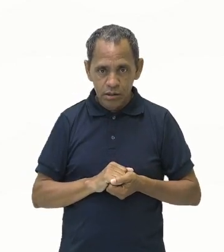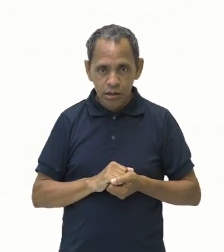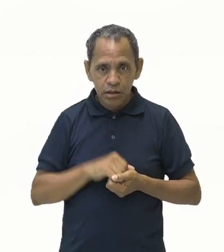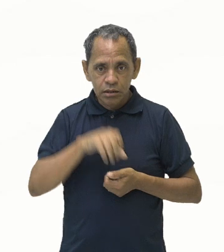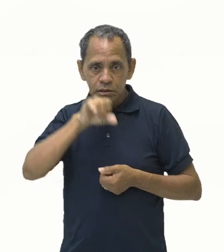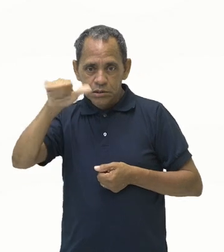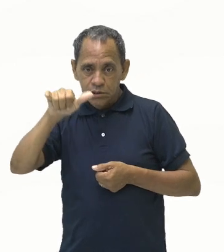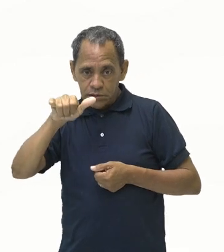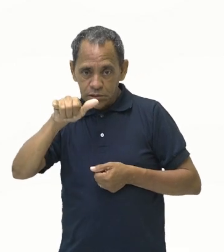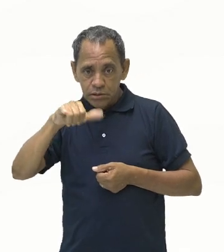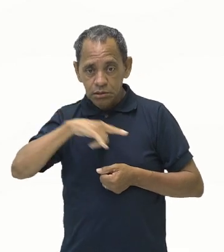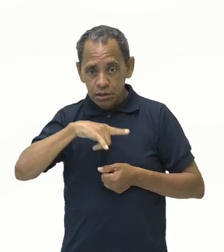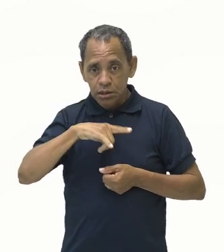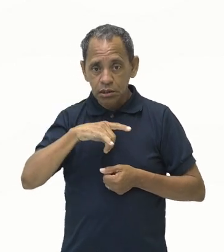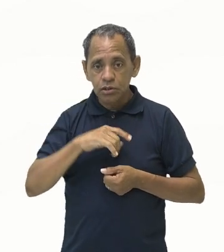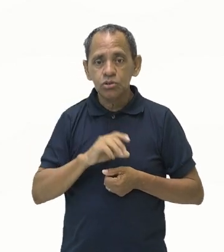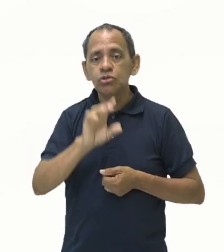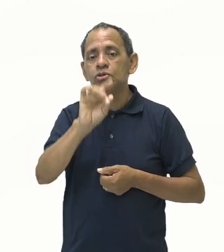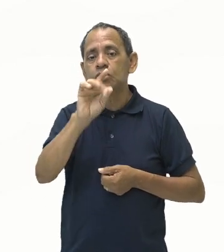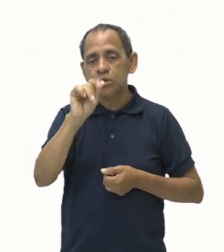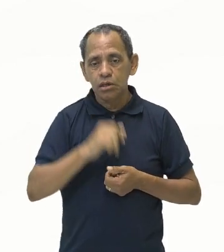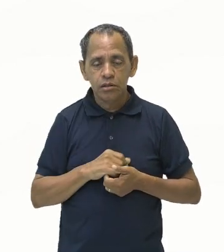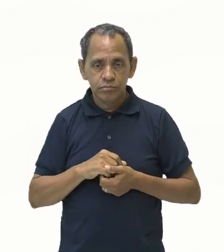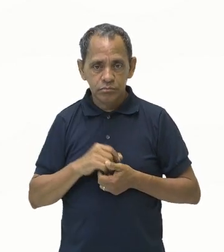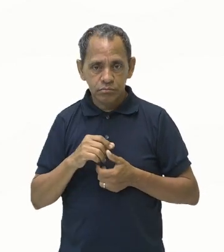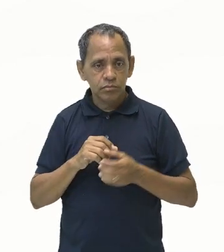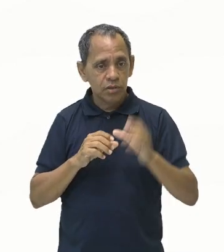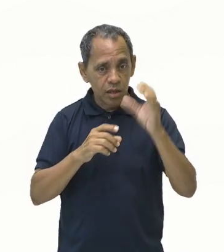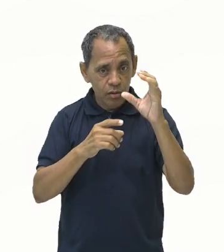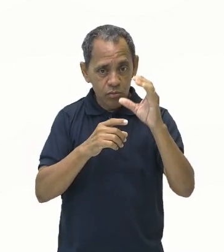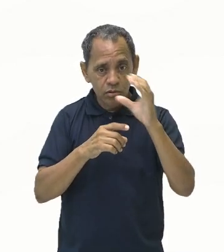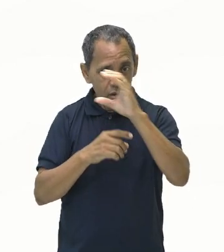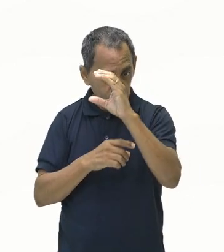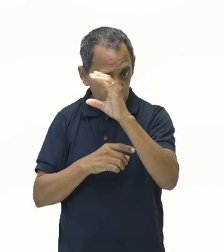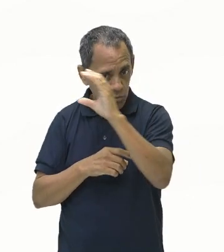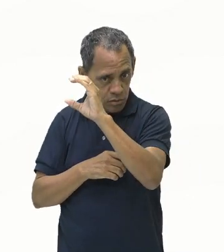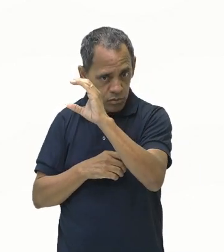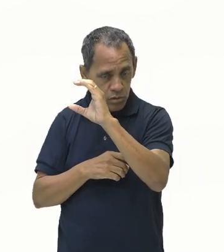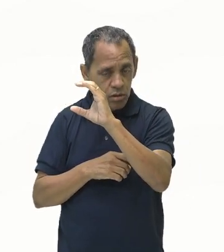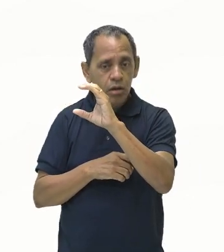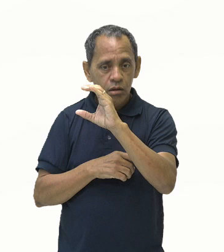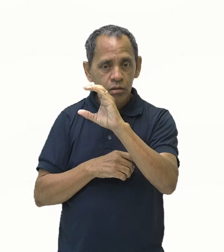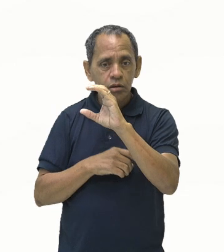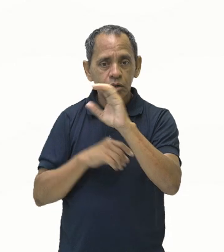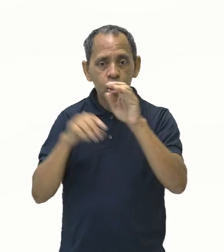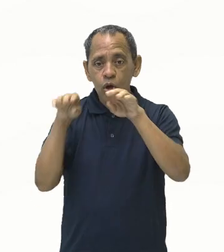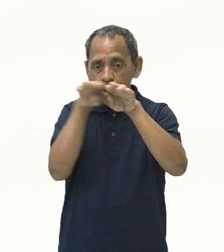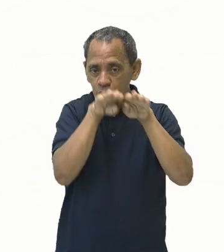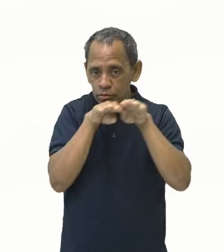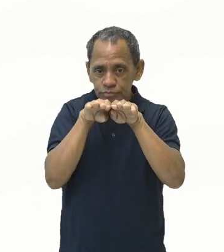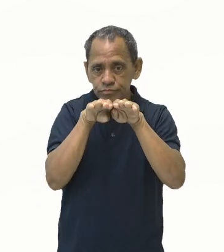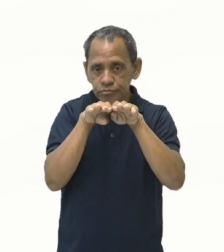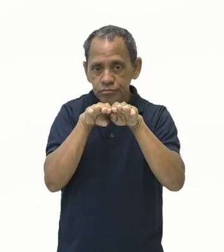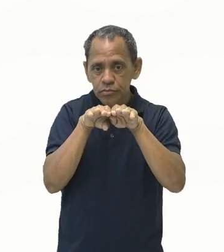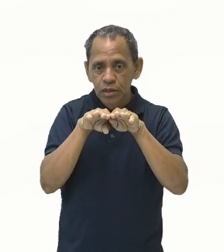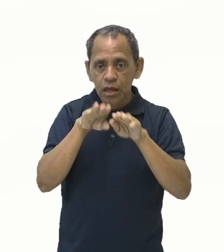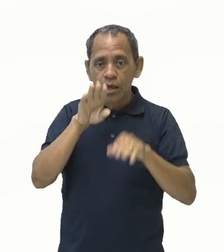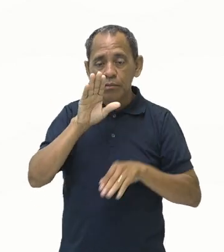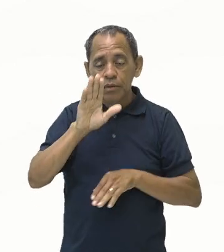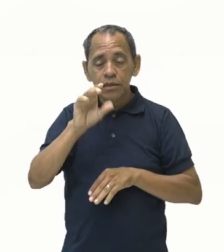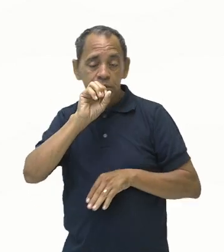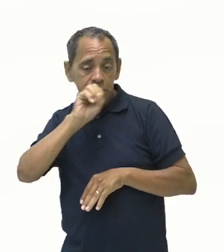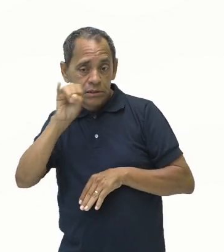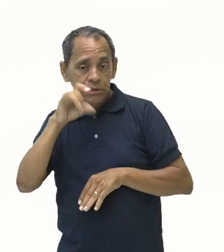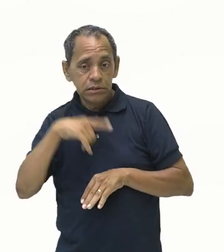apenas carbono ligado com carbono, ela é homogênea. Eu só tenho carbono. Mas se eu tenho